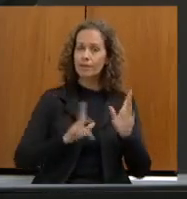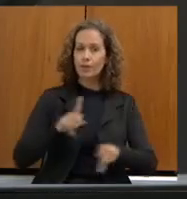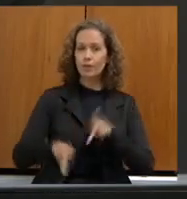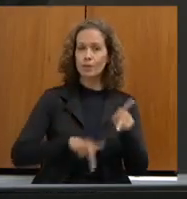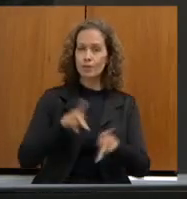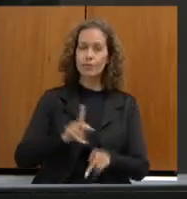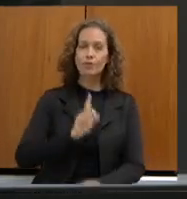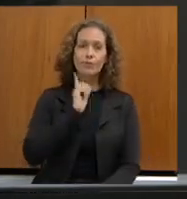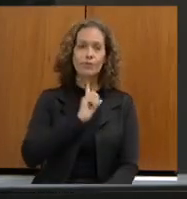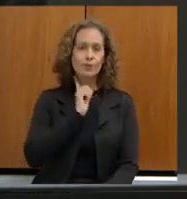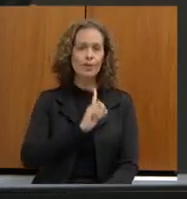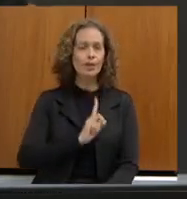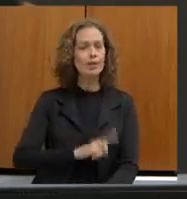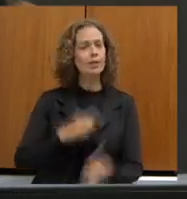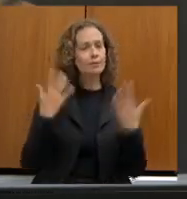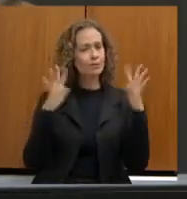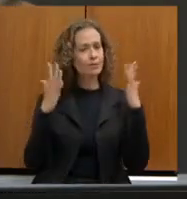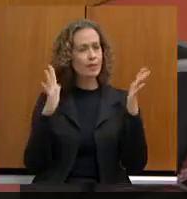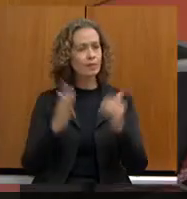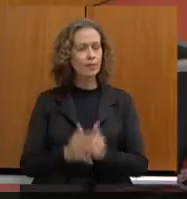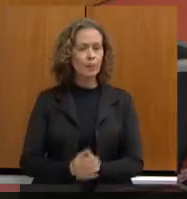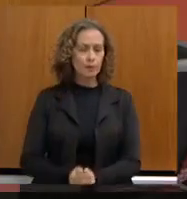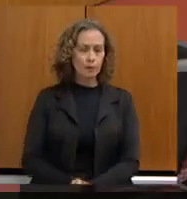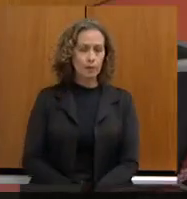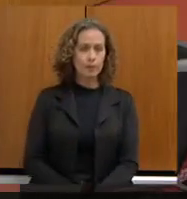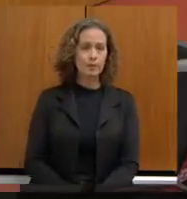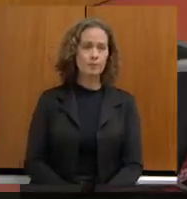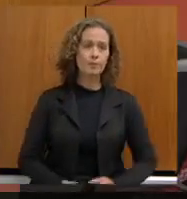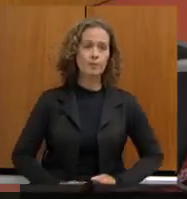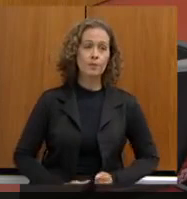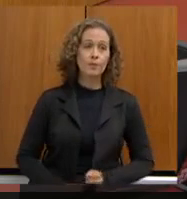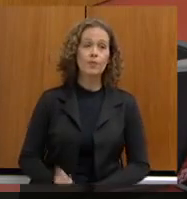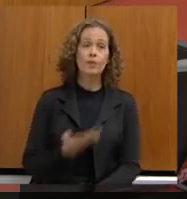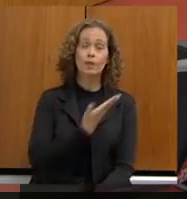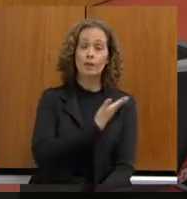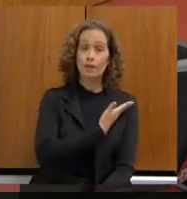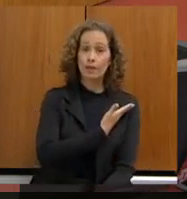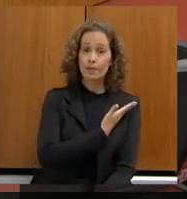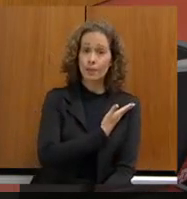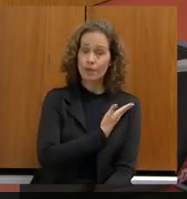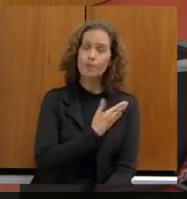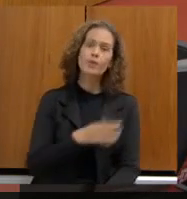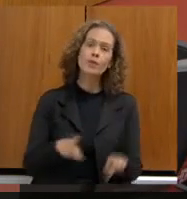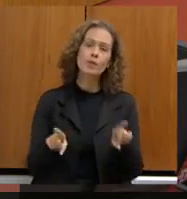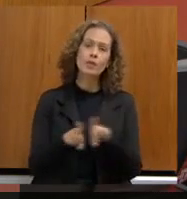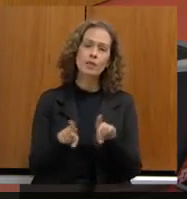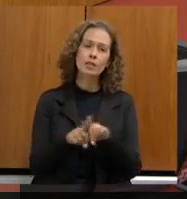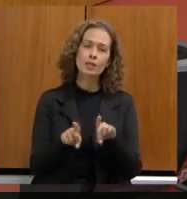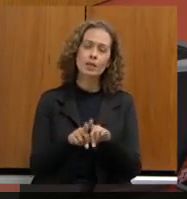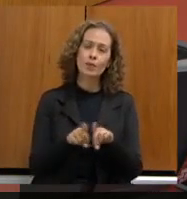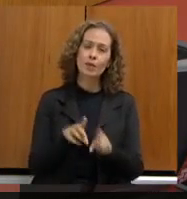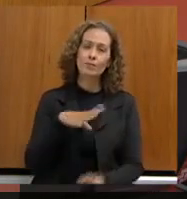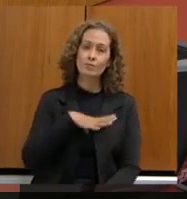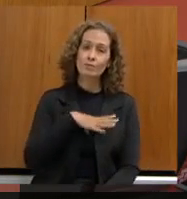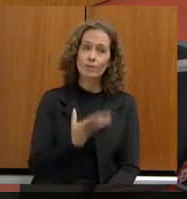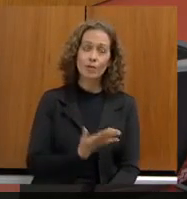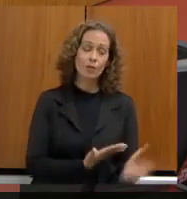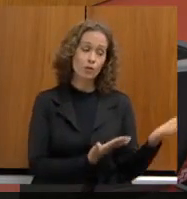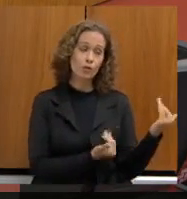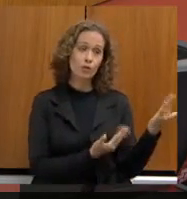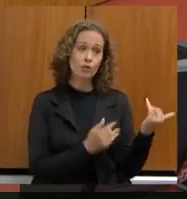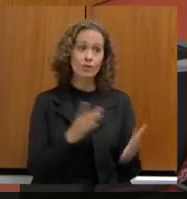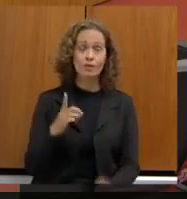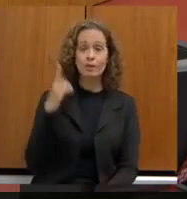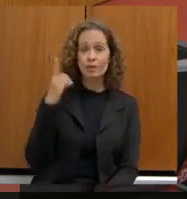parabéns pelo trabalho realizado caríssimo amigo deputado Bruno heder permita-me a ousadia de chamar o jovem deputado